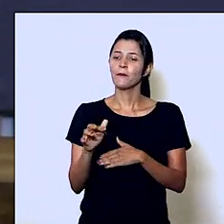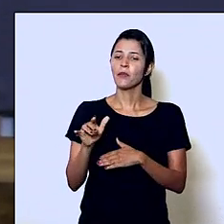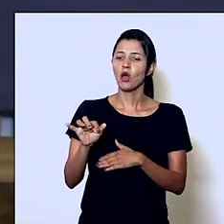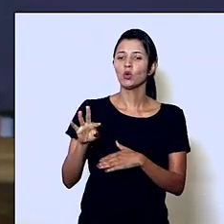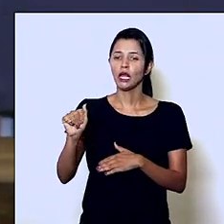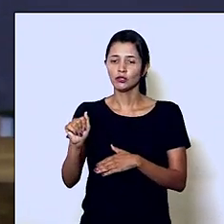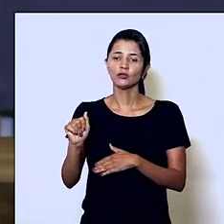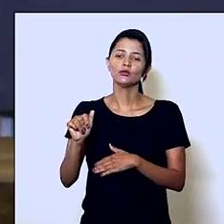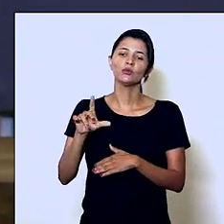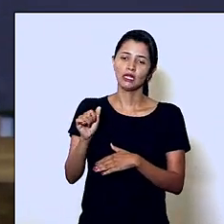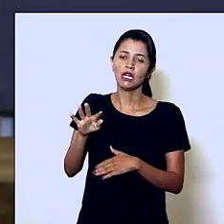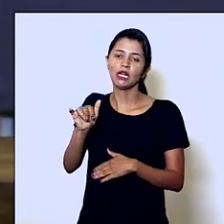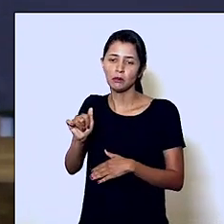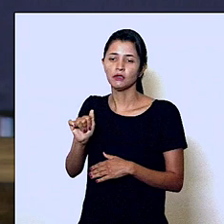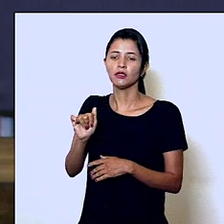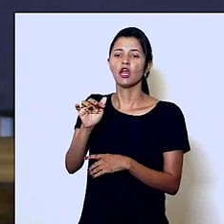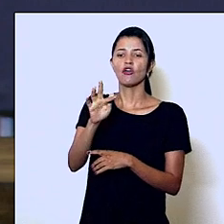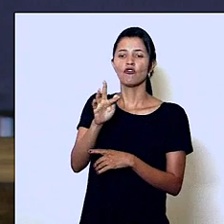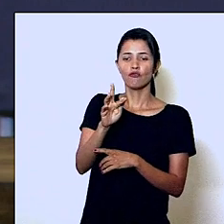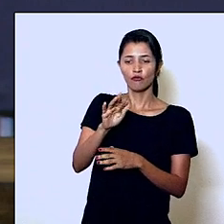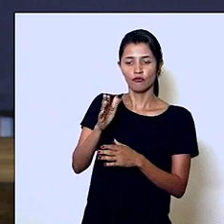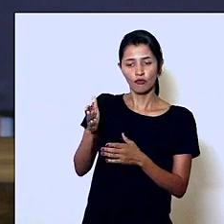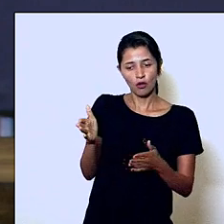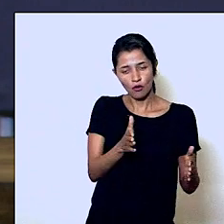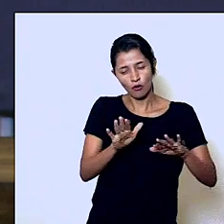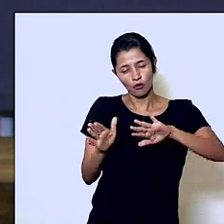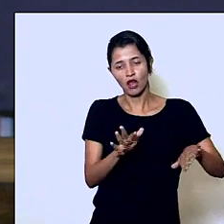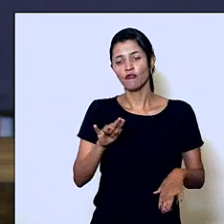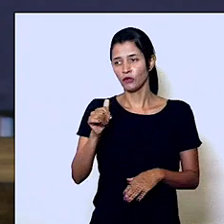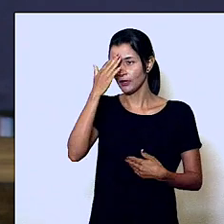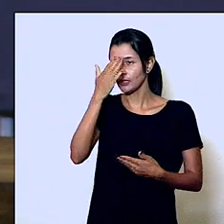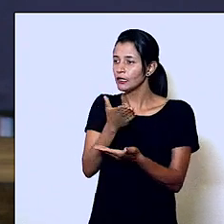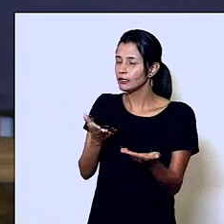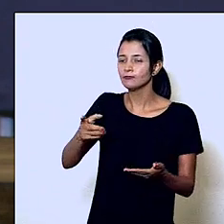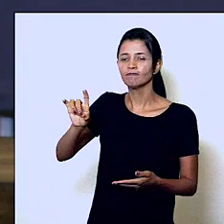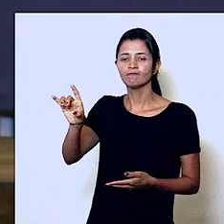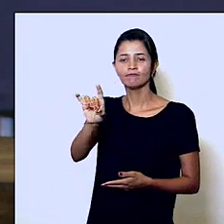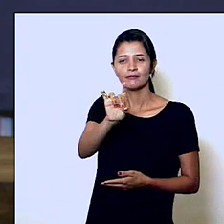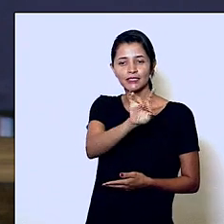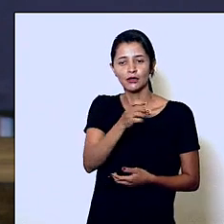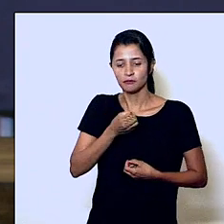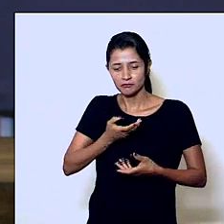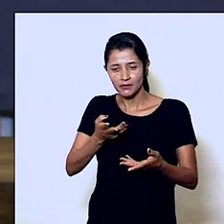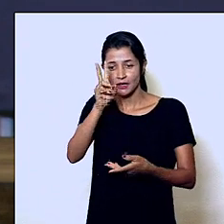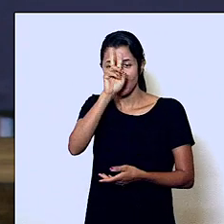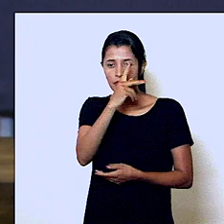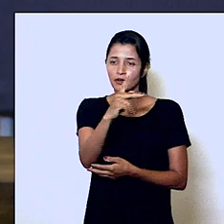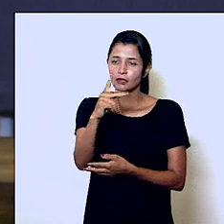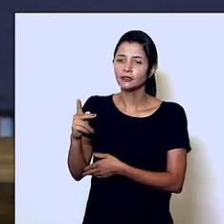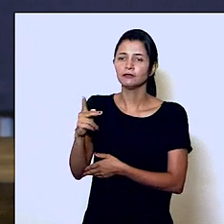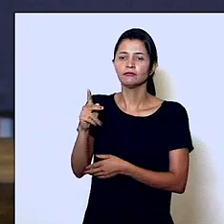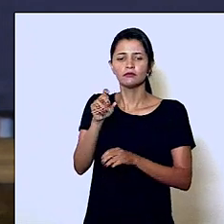FUNAG agradece a cada um dos que partilharam conosco suas lembranças e os ensinamentos